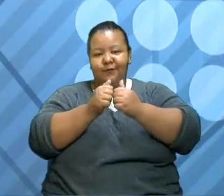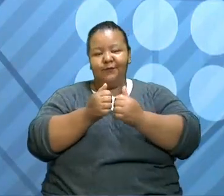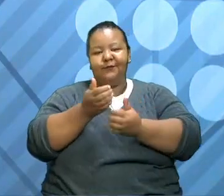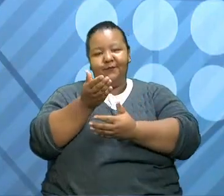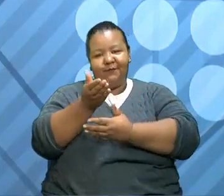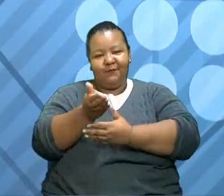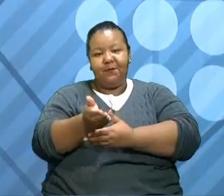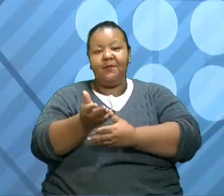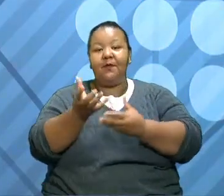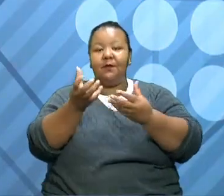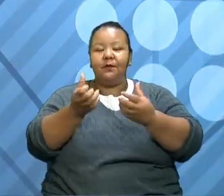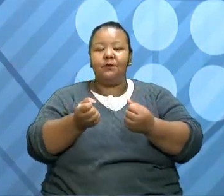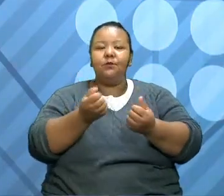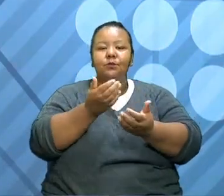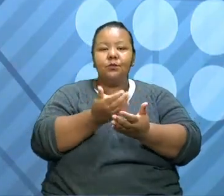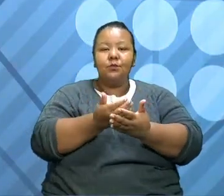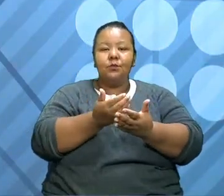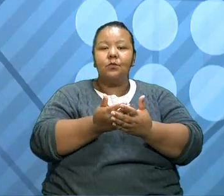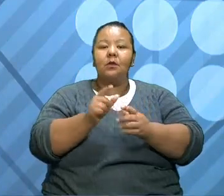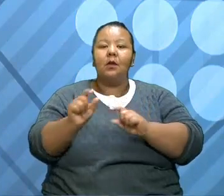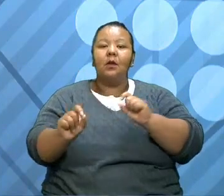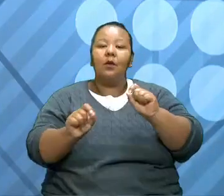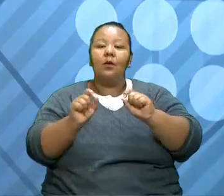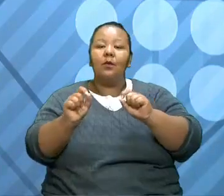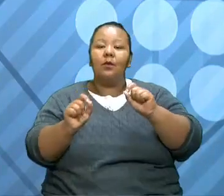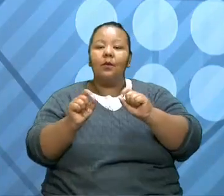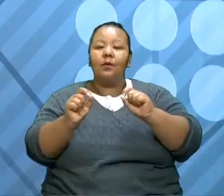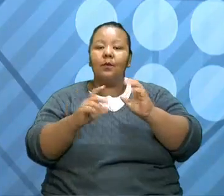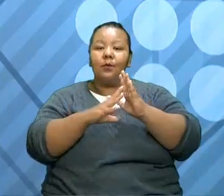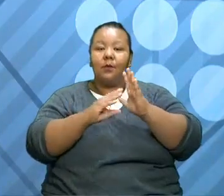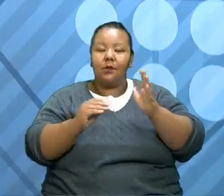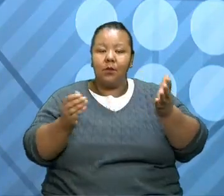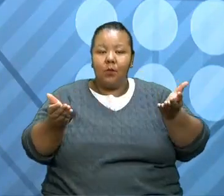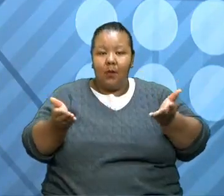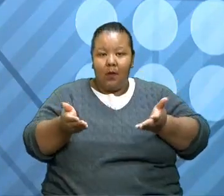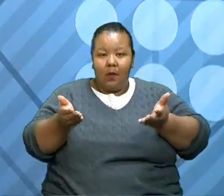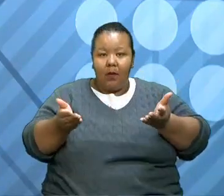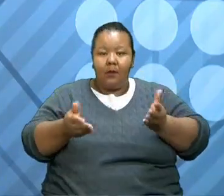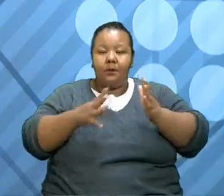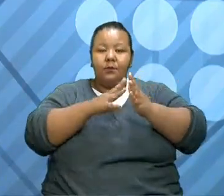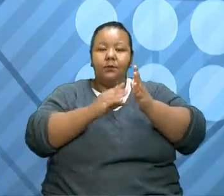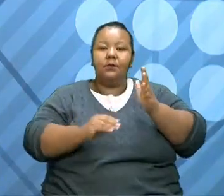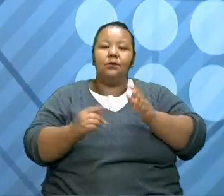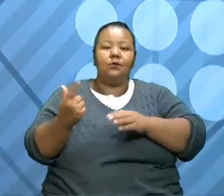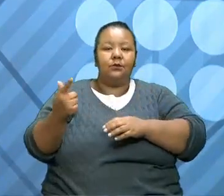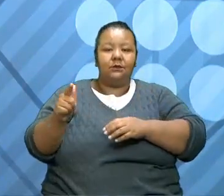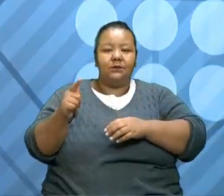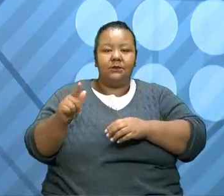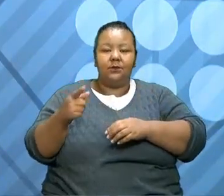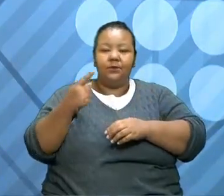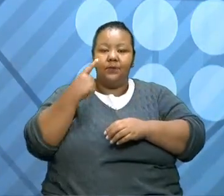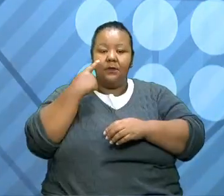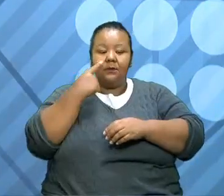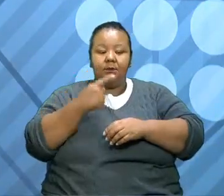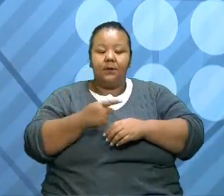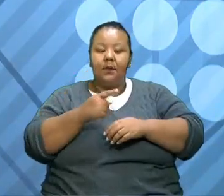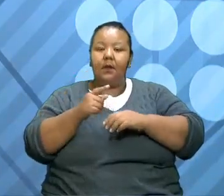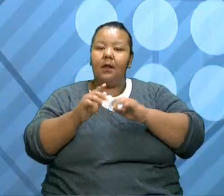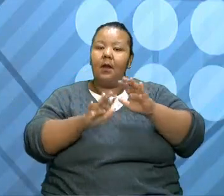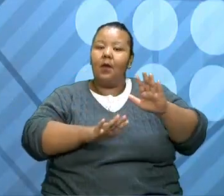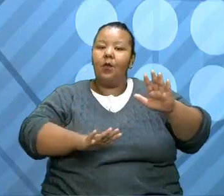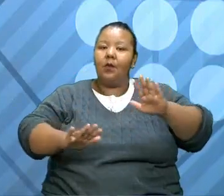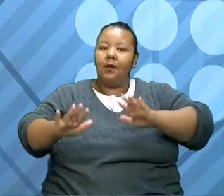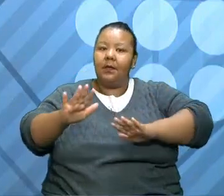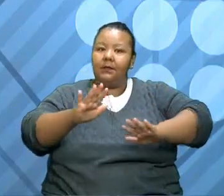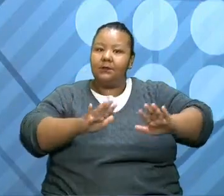empreitada. Nós vamos trabalhar o que exatamente nesse modelo agora? De modelo de gestão, nós vamos trabalhar a organização. Já